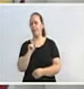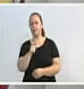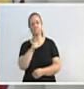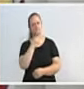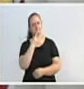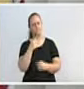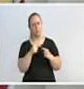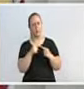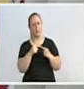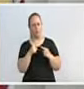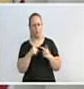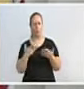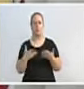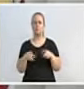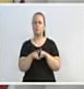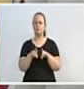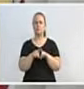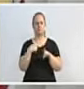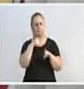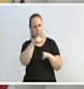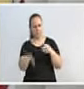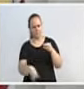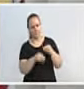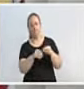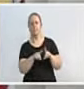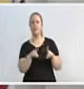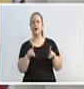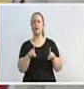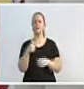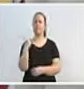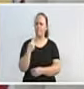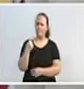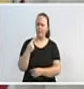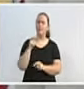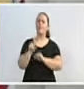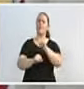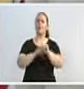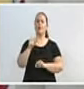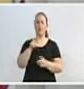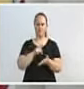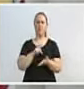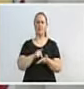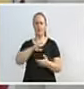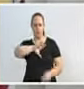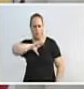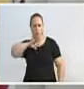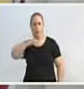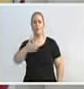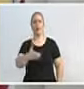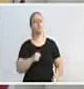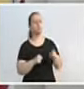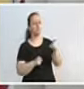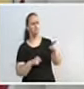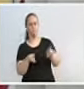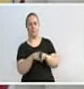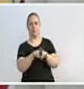concordo em parte com a parte de Vossa Excelência, mas gostaria primeiro parabenizar os candidatos pela coragem, como Vossa Excelência também foi candidato. Porque